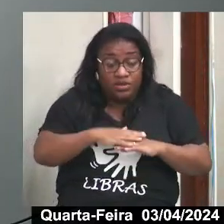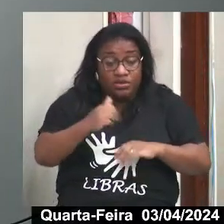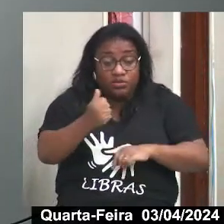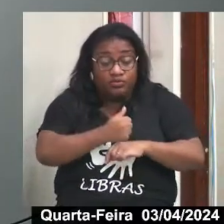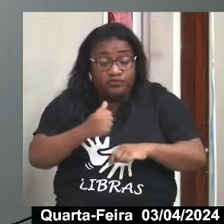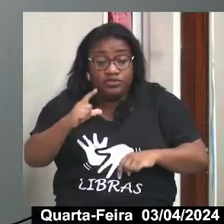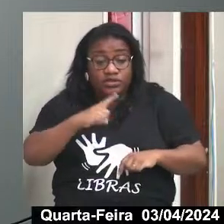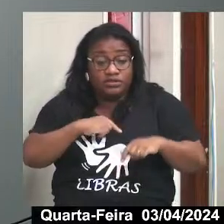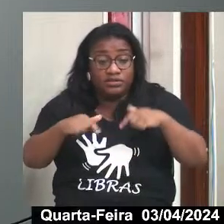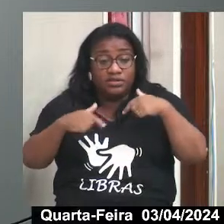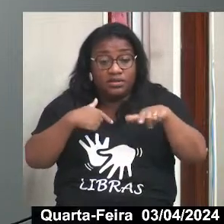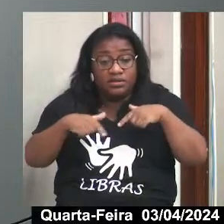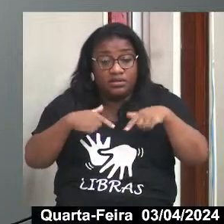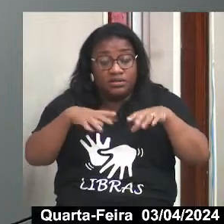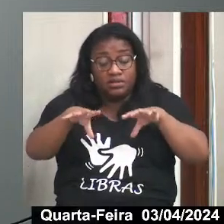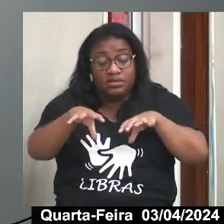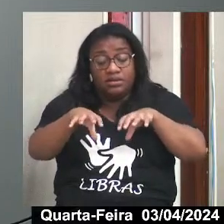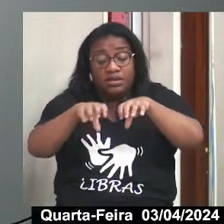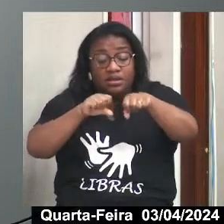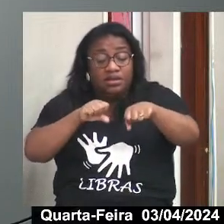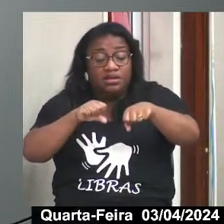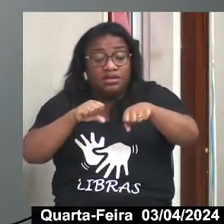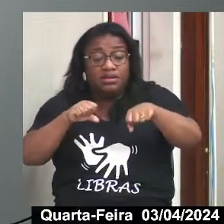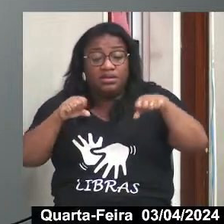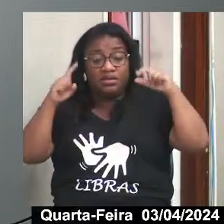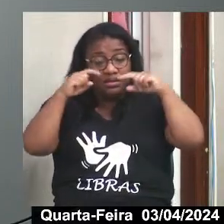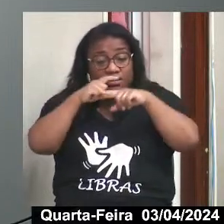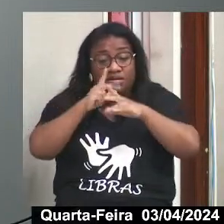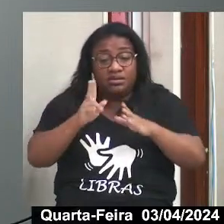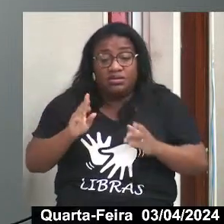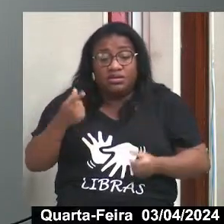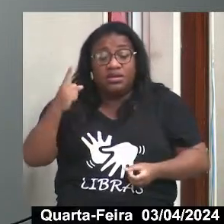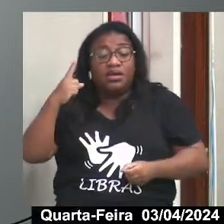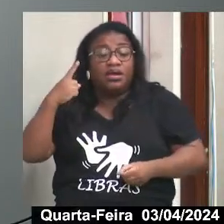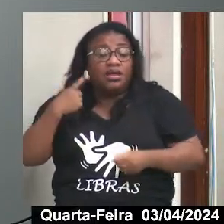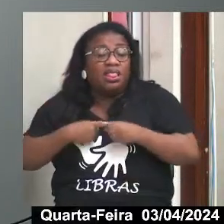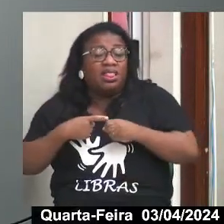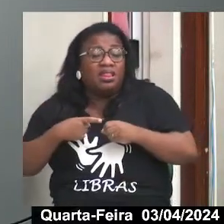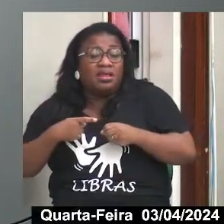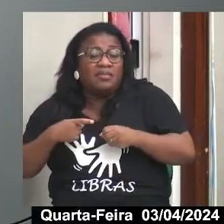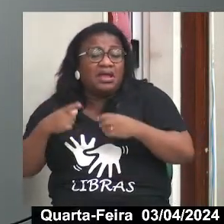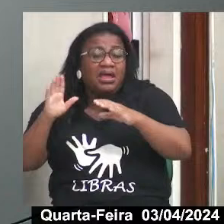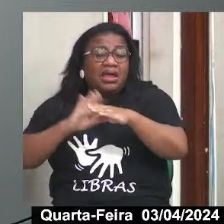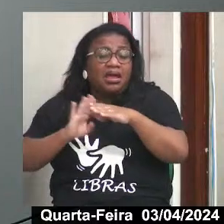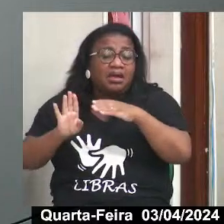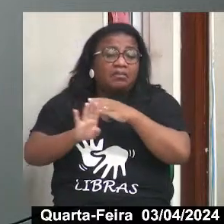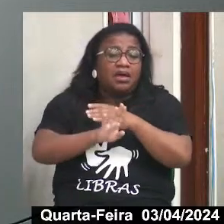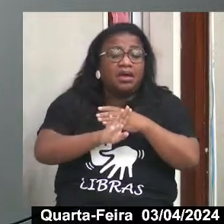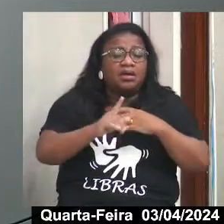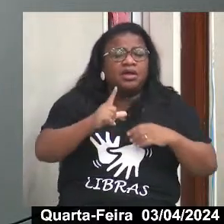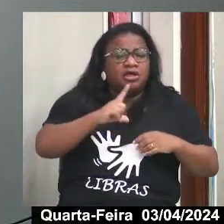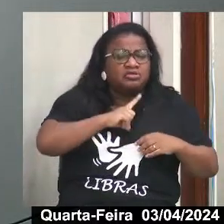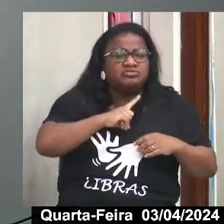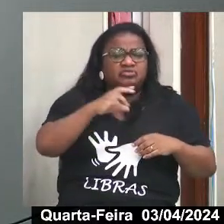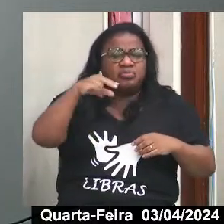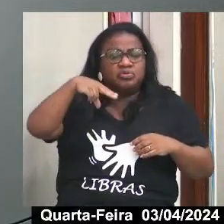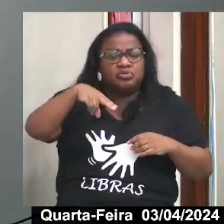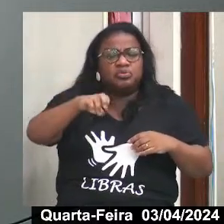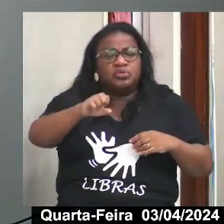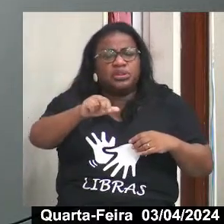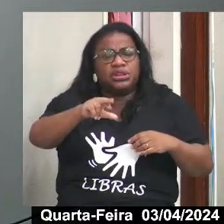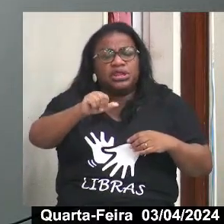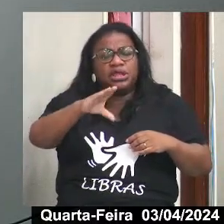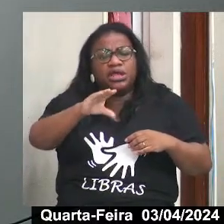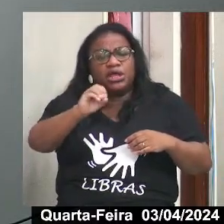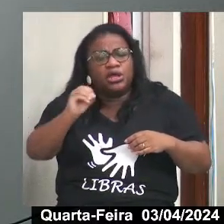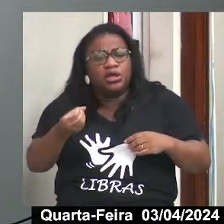e os profissionais que ali se formam dificilmente querem vir trabalhar no município. Nós tínhamos aqui um neuropediatra que